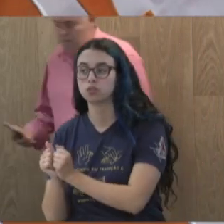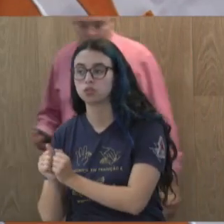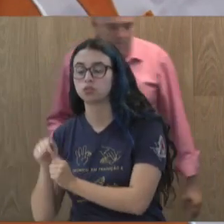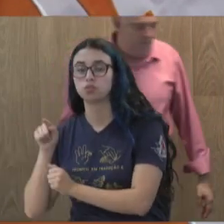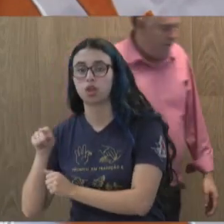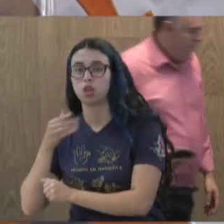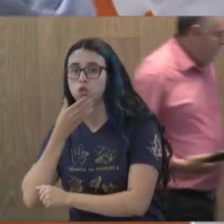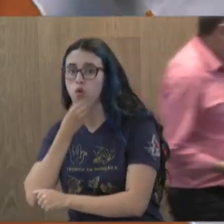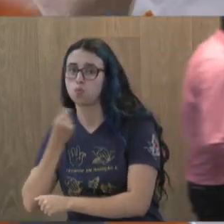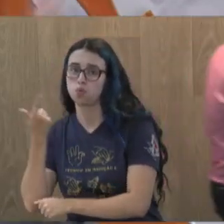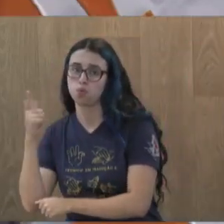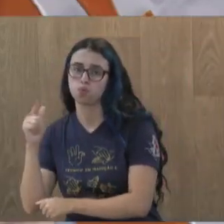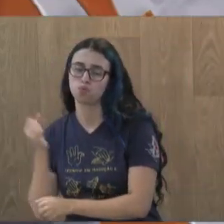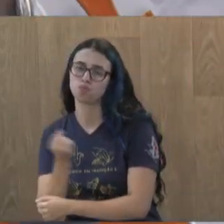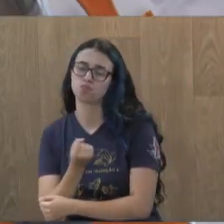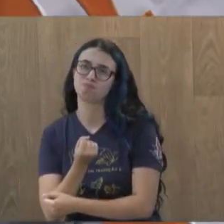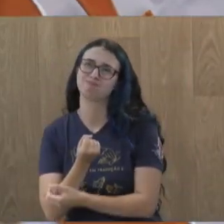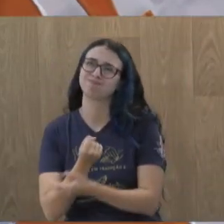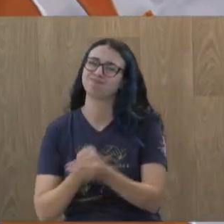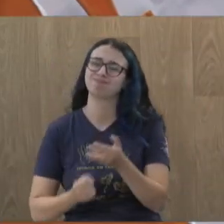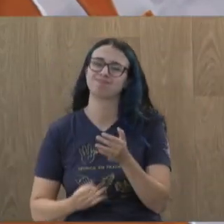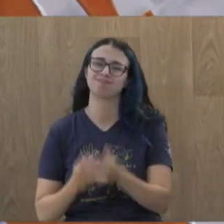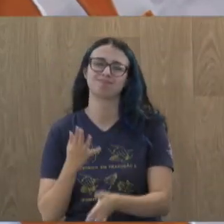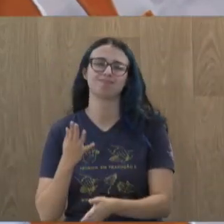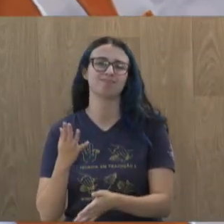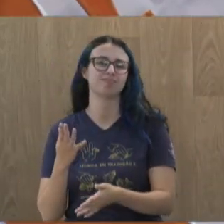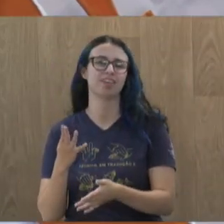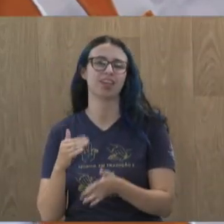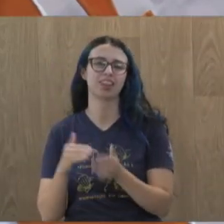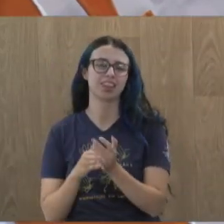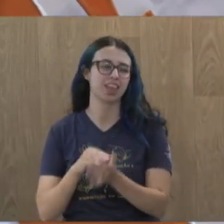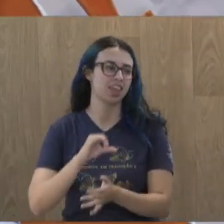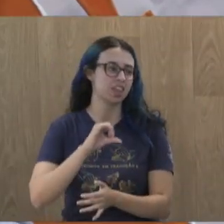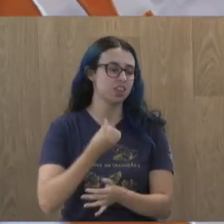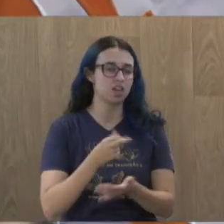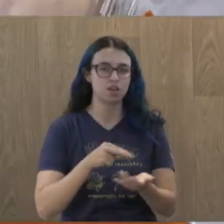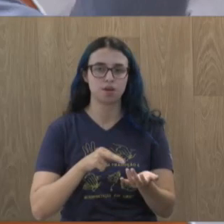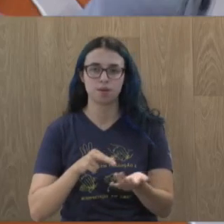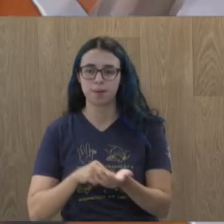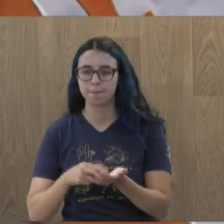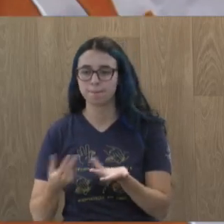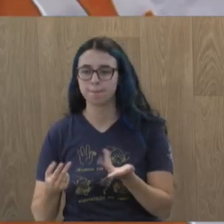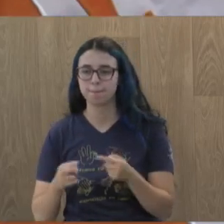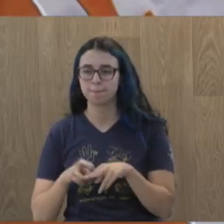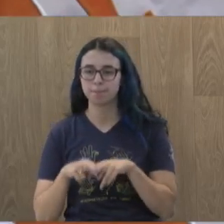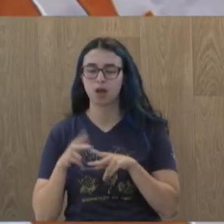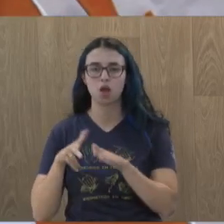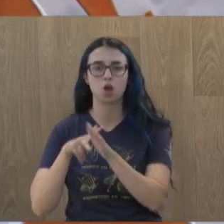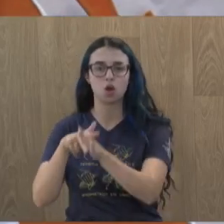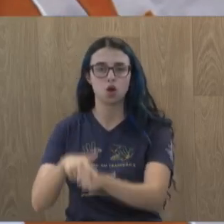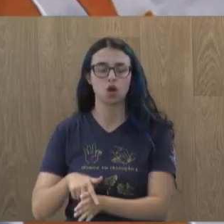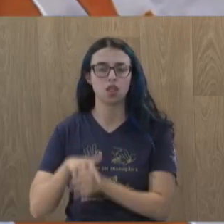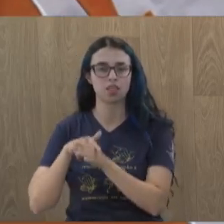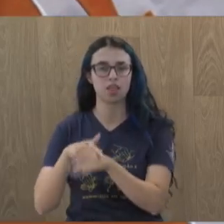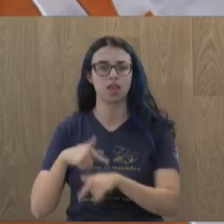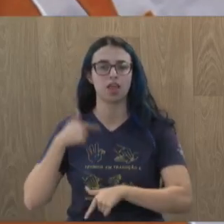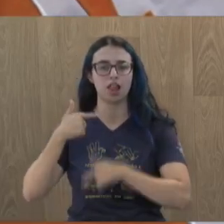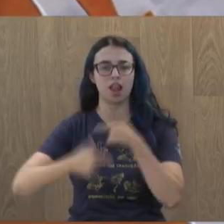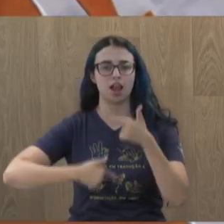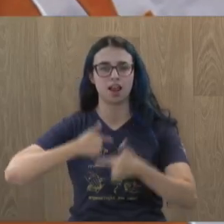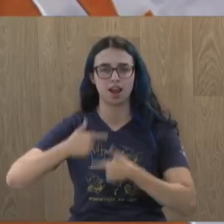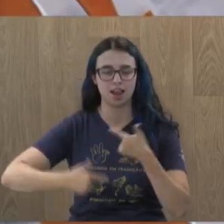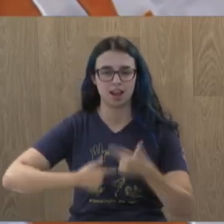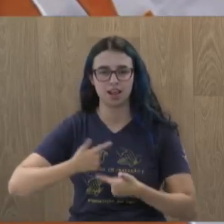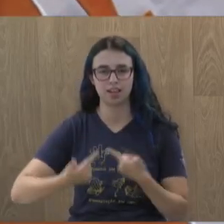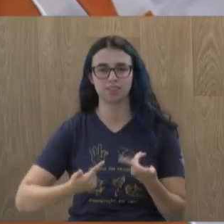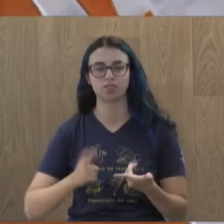Quantas vezes nós ficamos ali até as 9, 10 horas da manhã, virado de noite de exposição para trabalhar, para